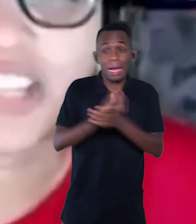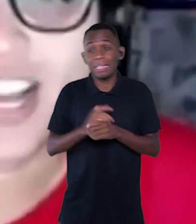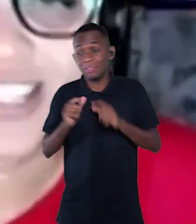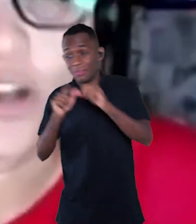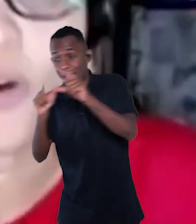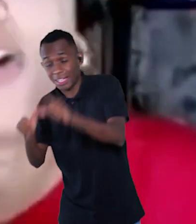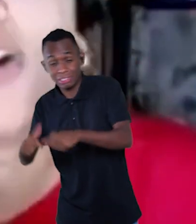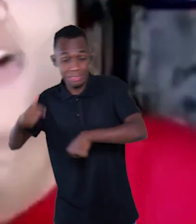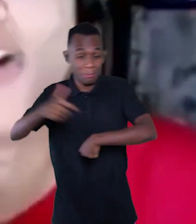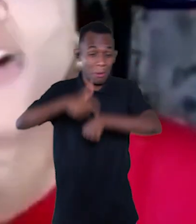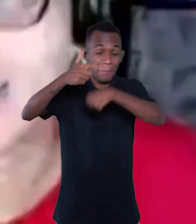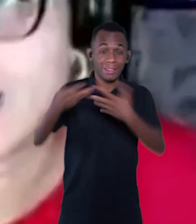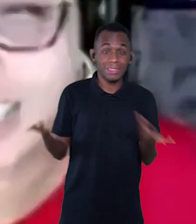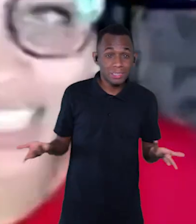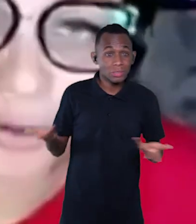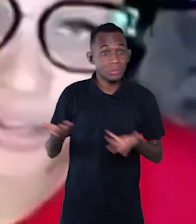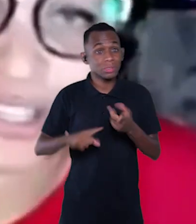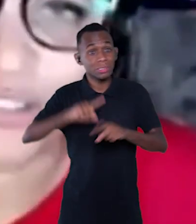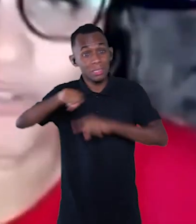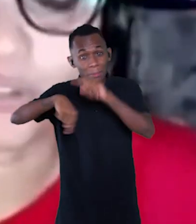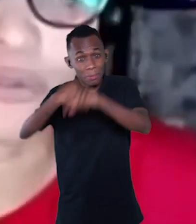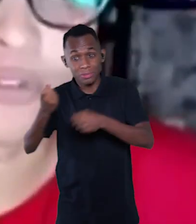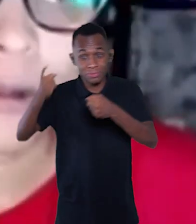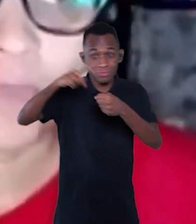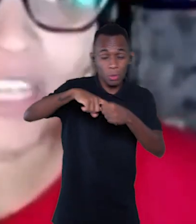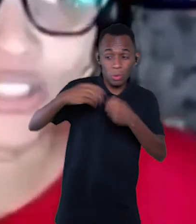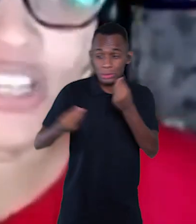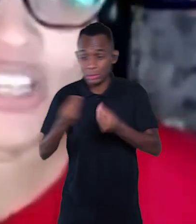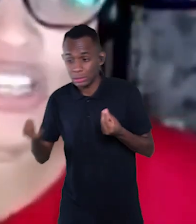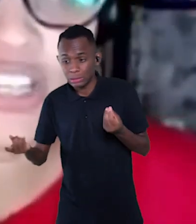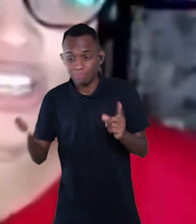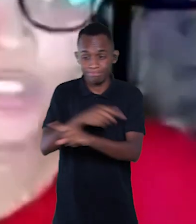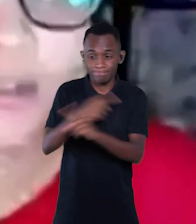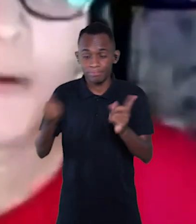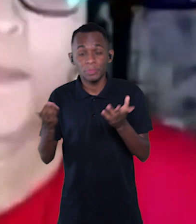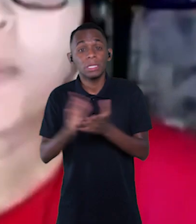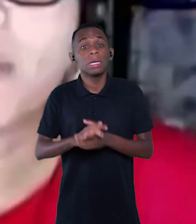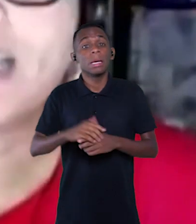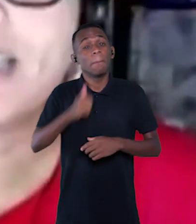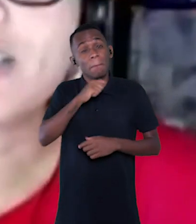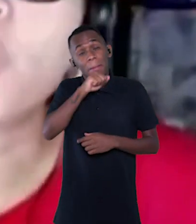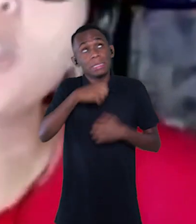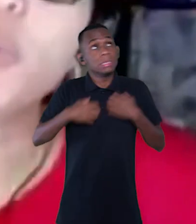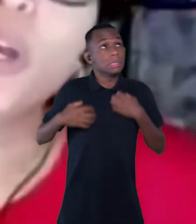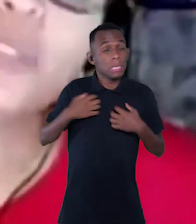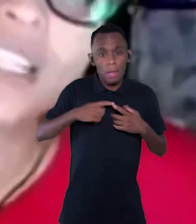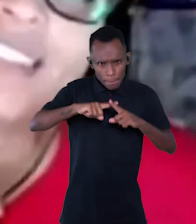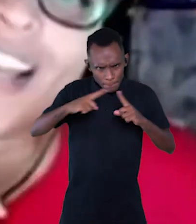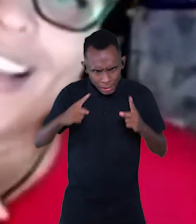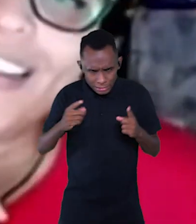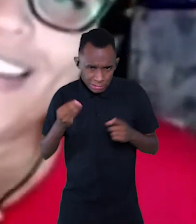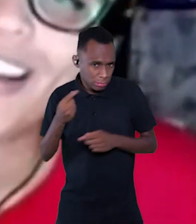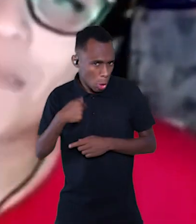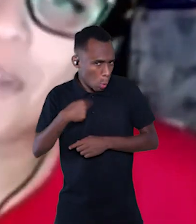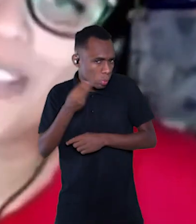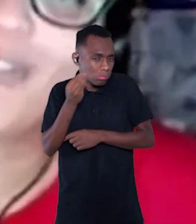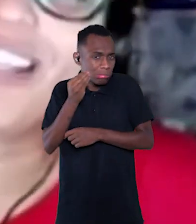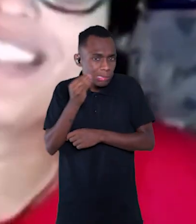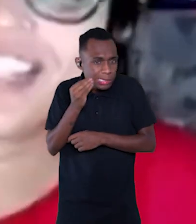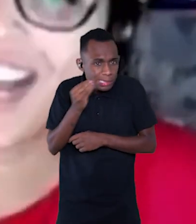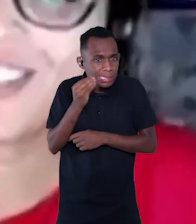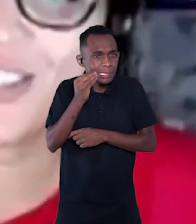indo viajar essa hora, e já daqui a pouquinho já tá de volta de novo, ela tinha essa angústia, Mas quando eu tentei